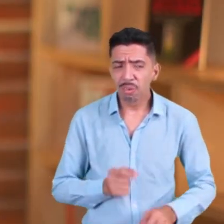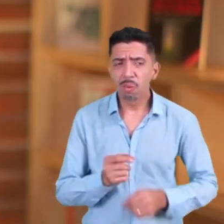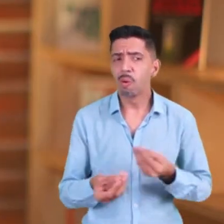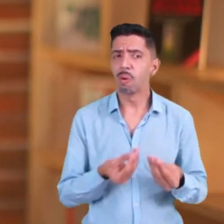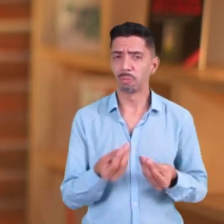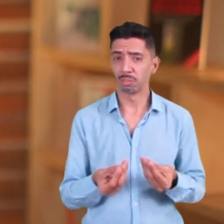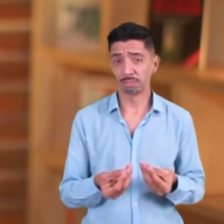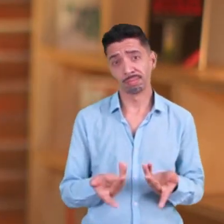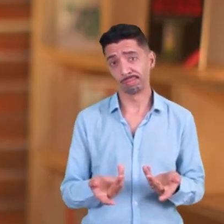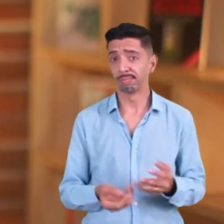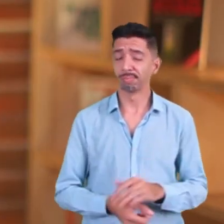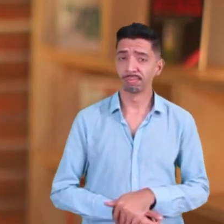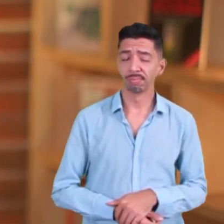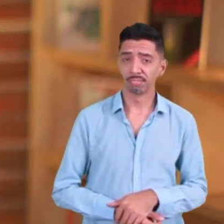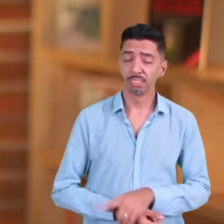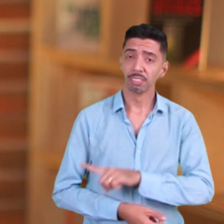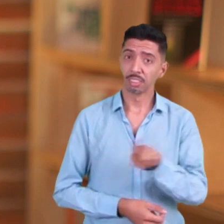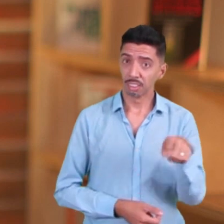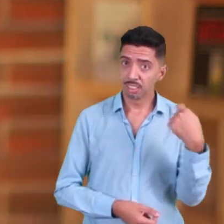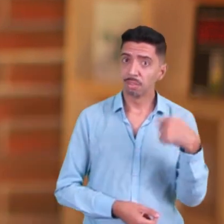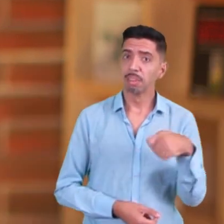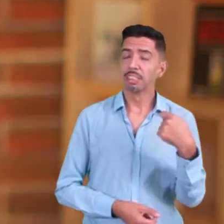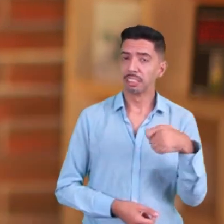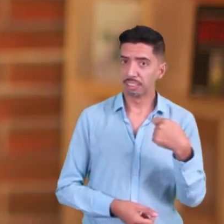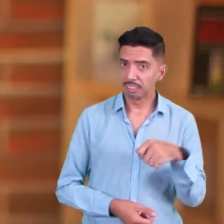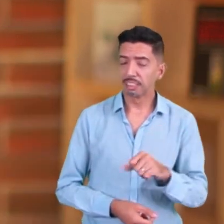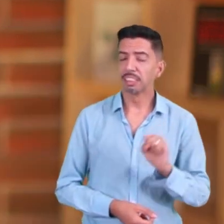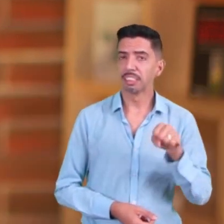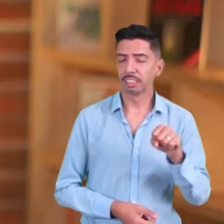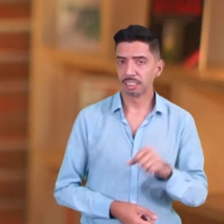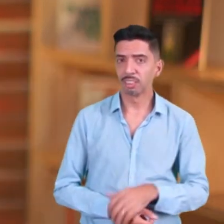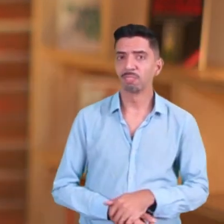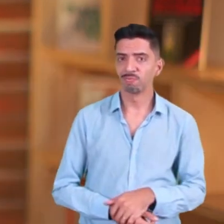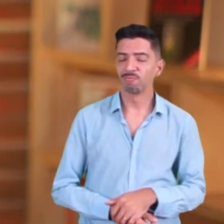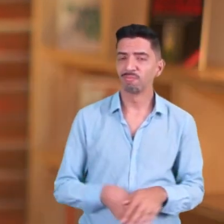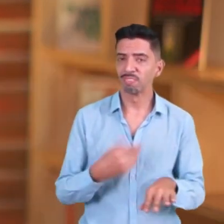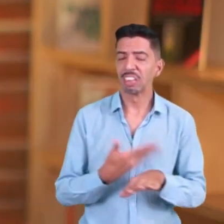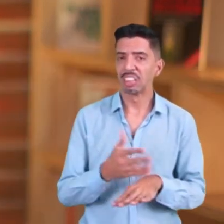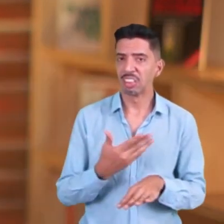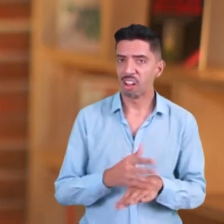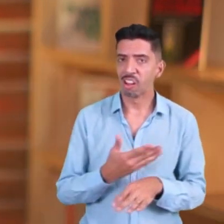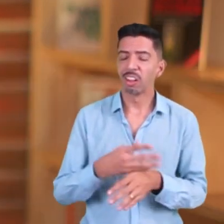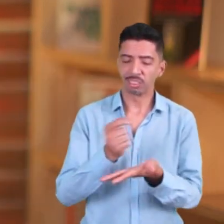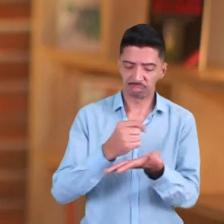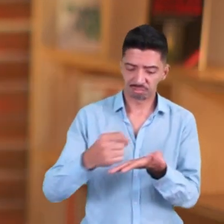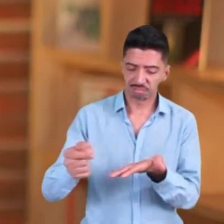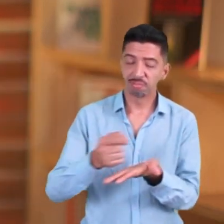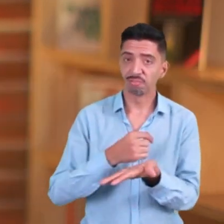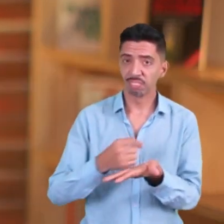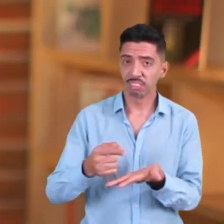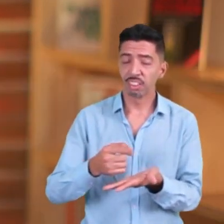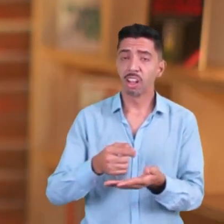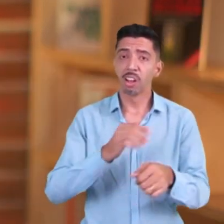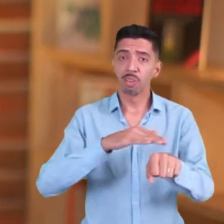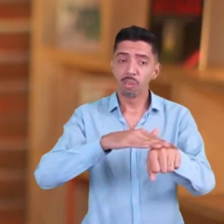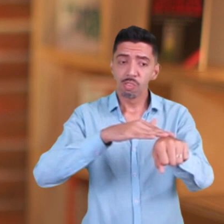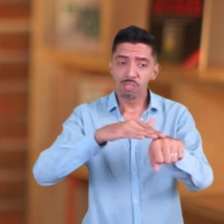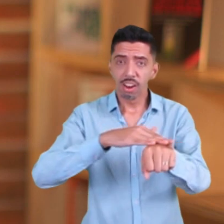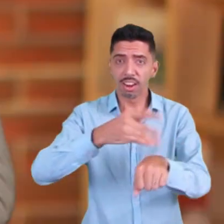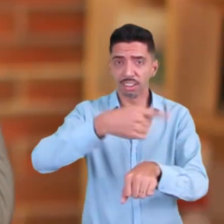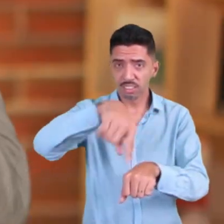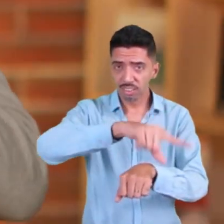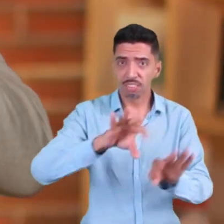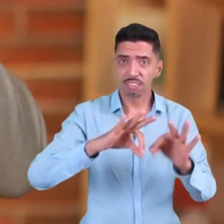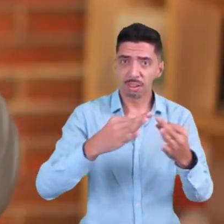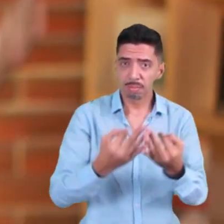certeza. Nós temos uma lição de casa, sim, para fazer. Vamos reunir a família e vamos falar um pouquinho sobre o nosso